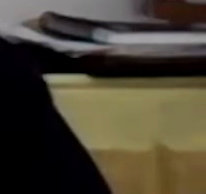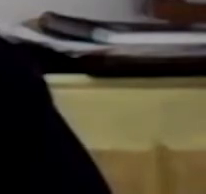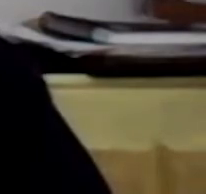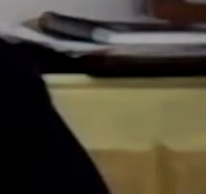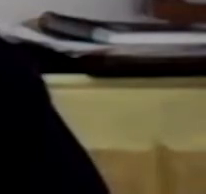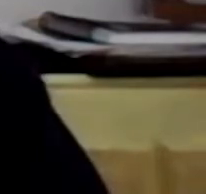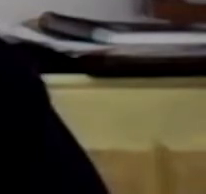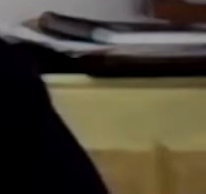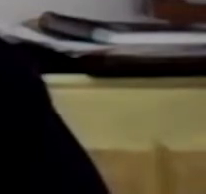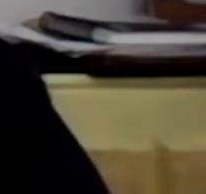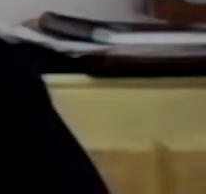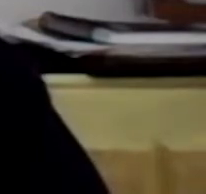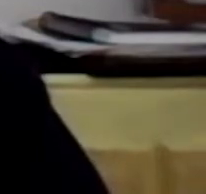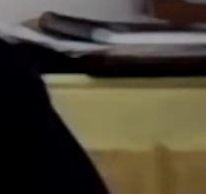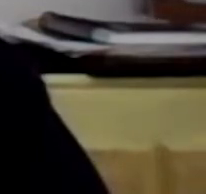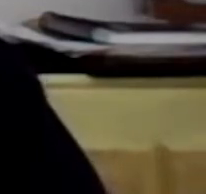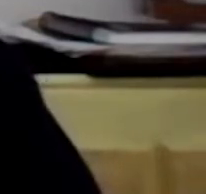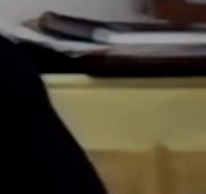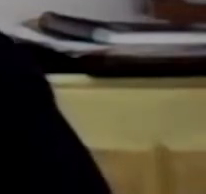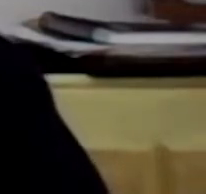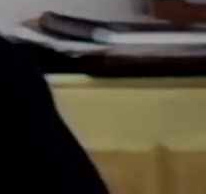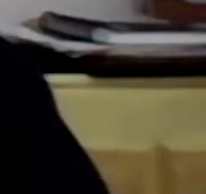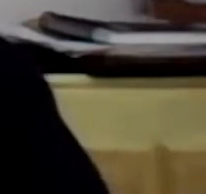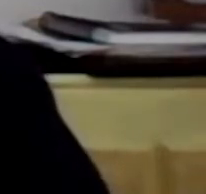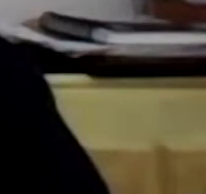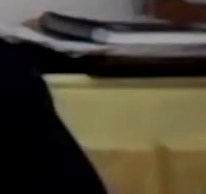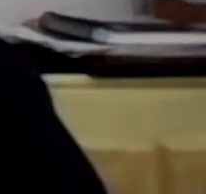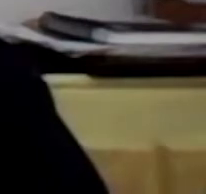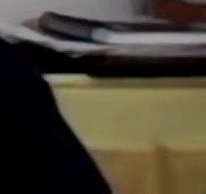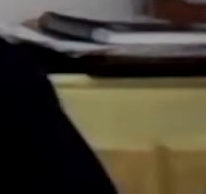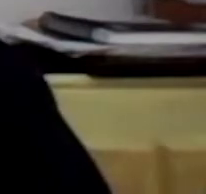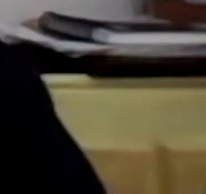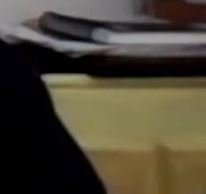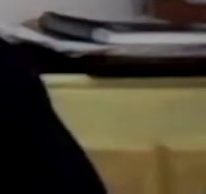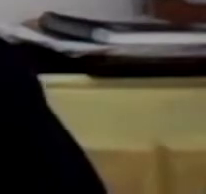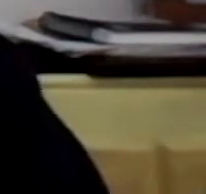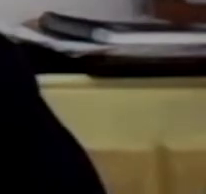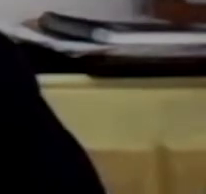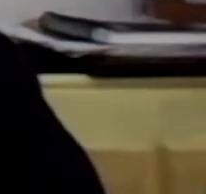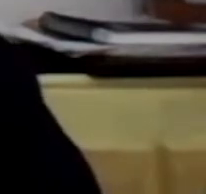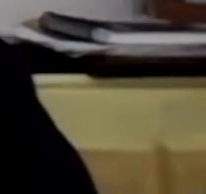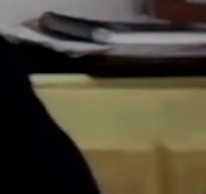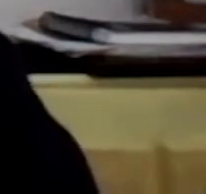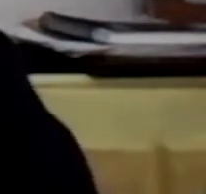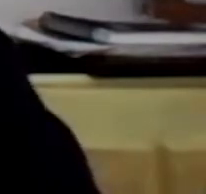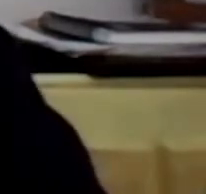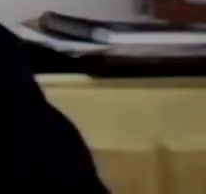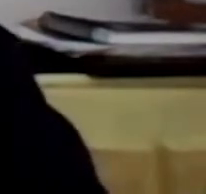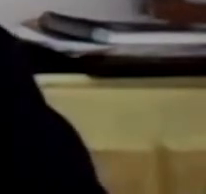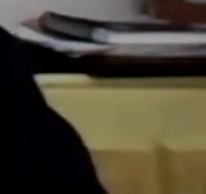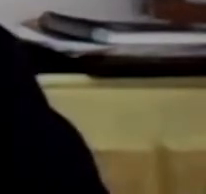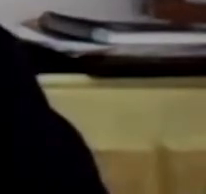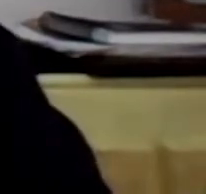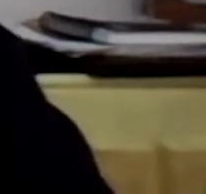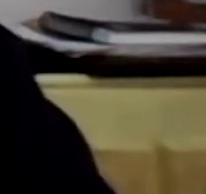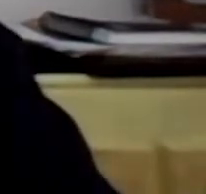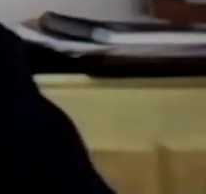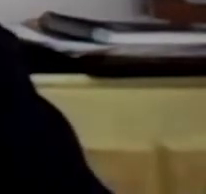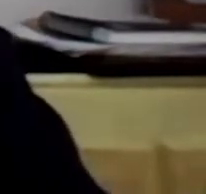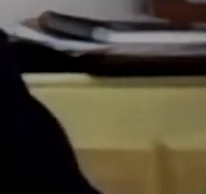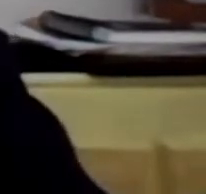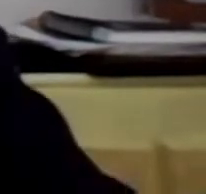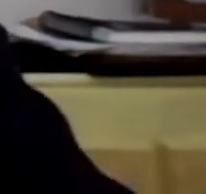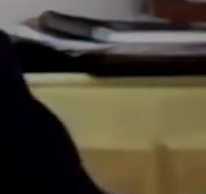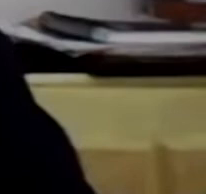pertinente, né, e objetivamente, dizendo exatamente o que precisa ser feito, né, pelo